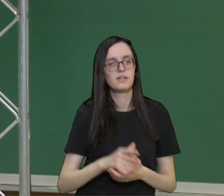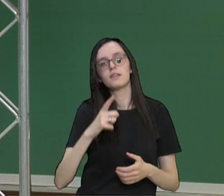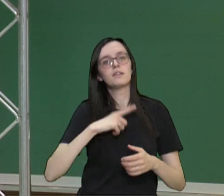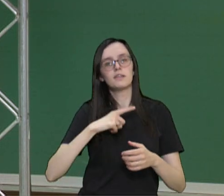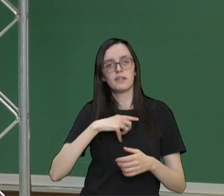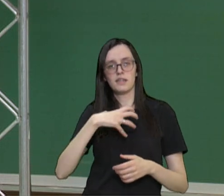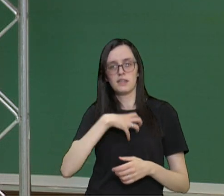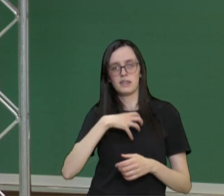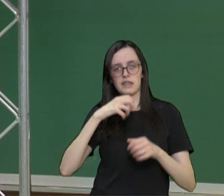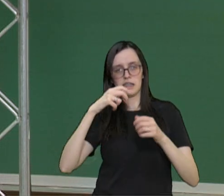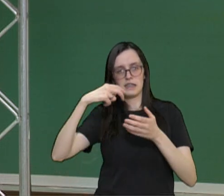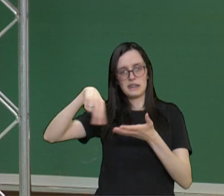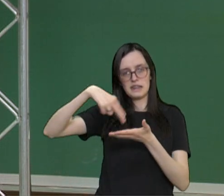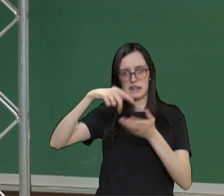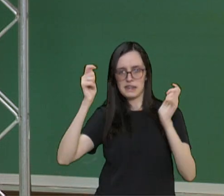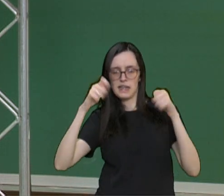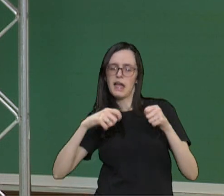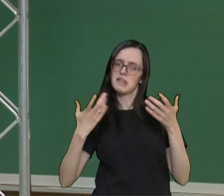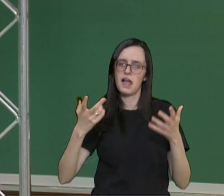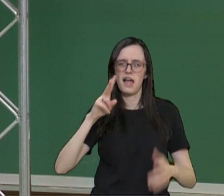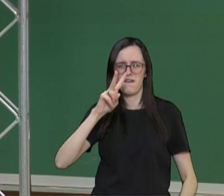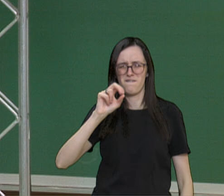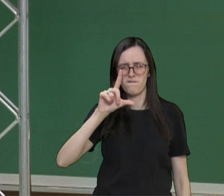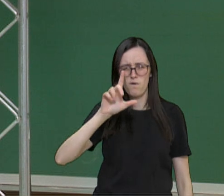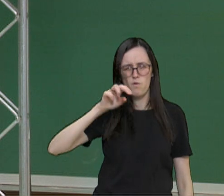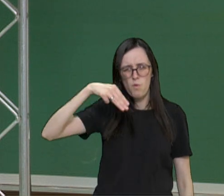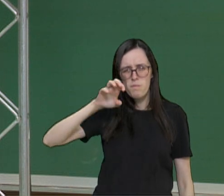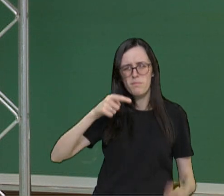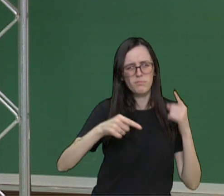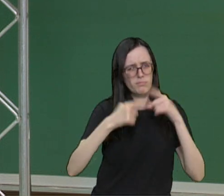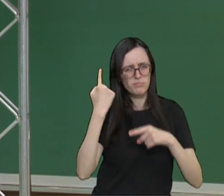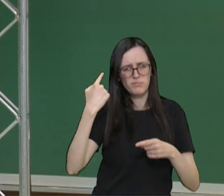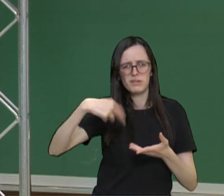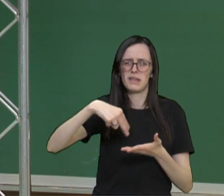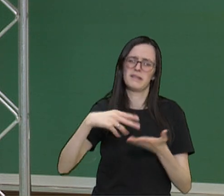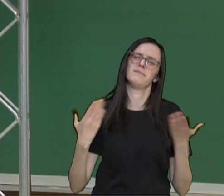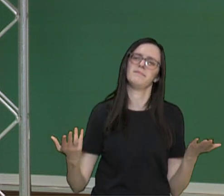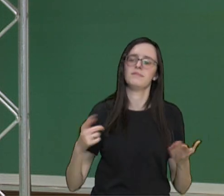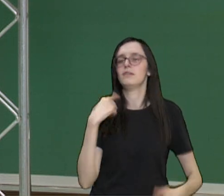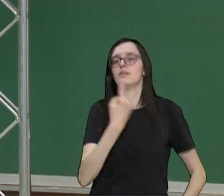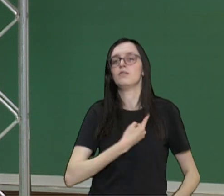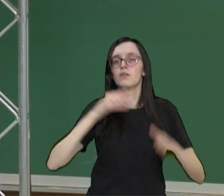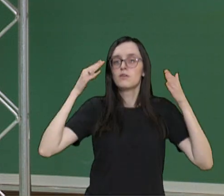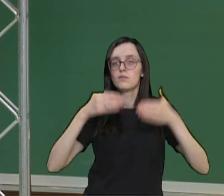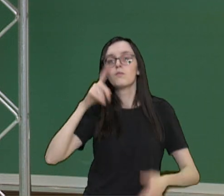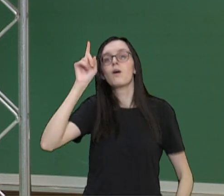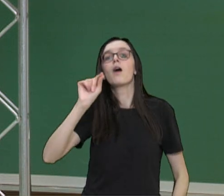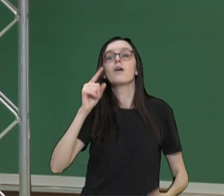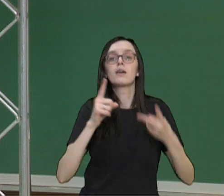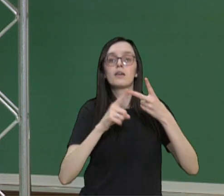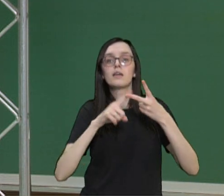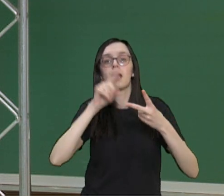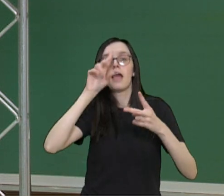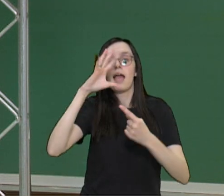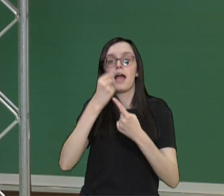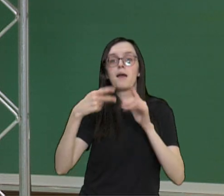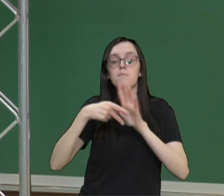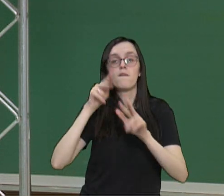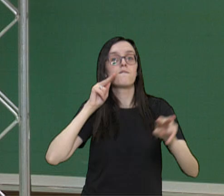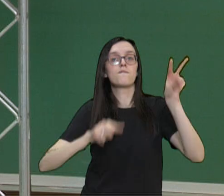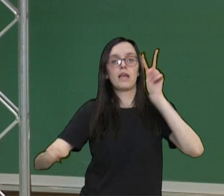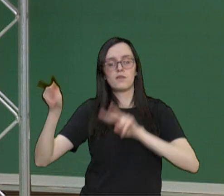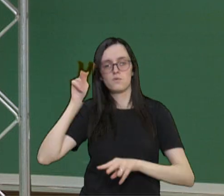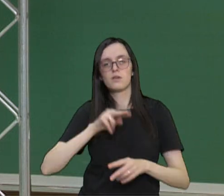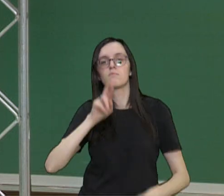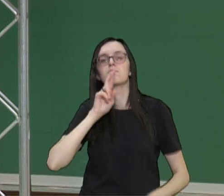na dança? De certo modo tem. Volume? Não, né? Nós estamos trabalhando artes visuais, eu estou enxergando.